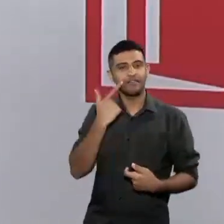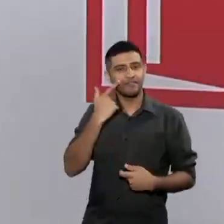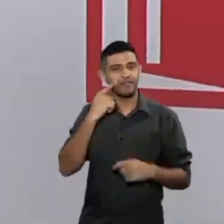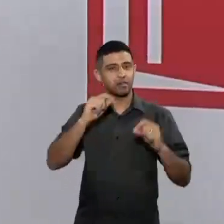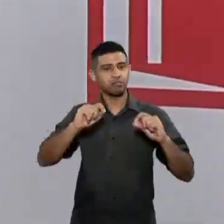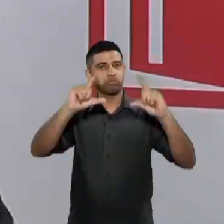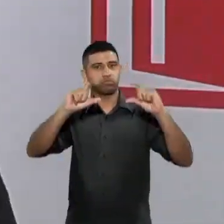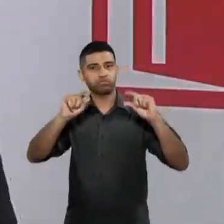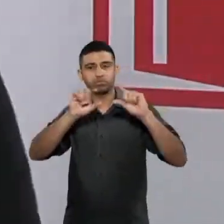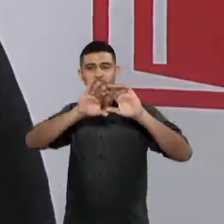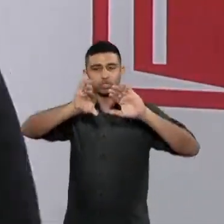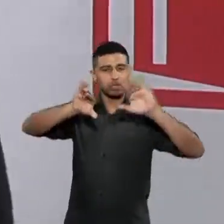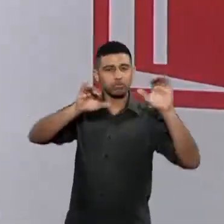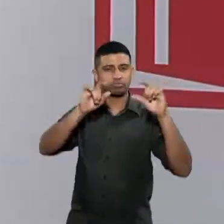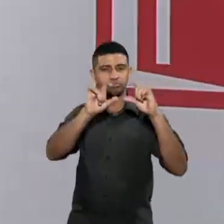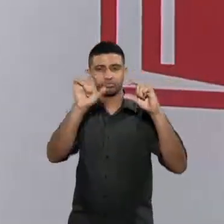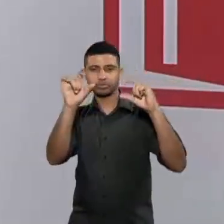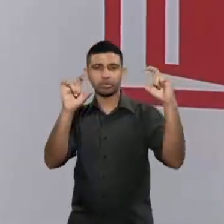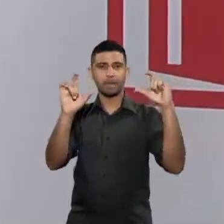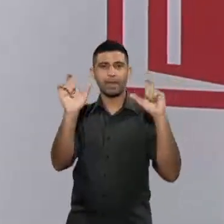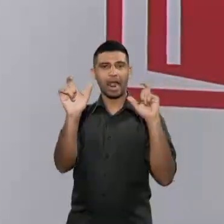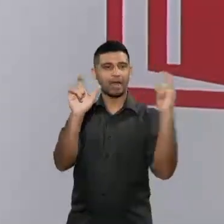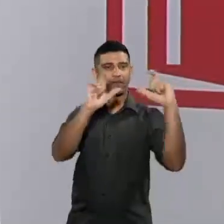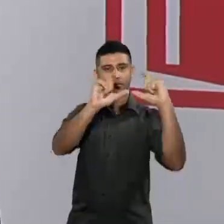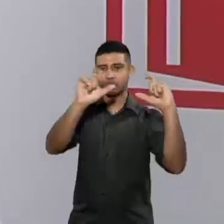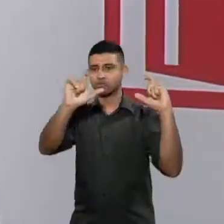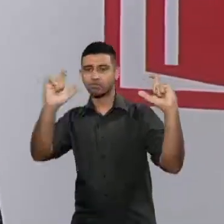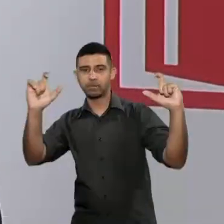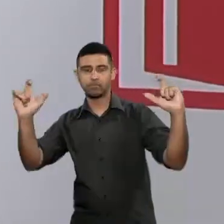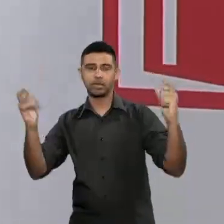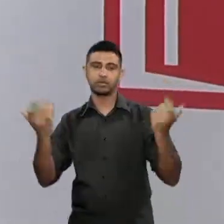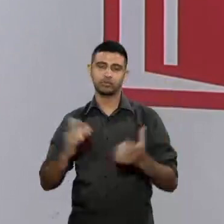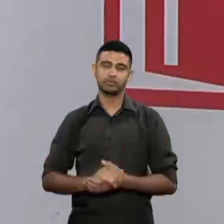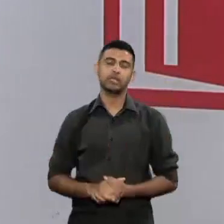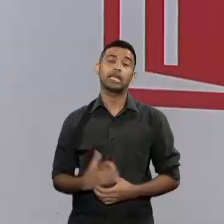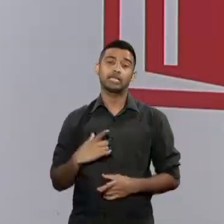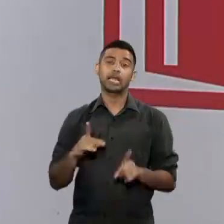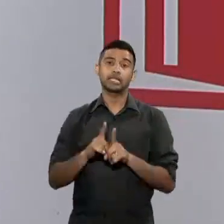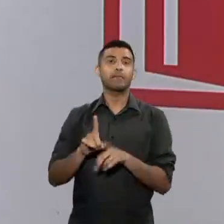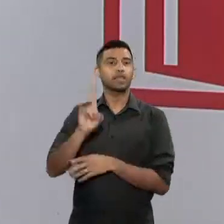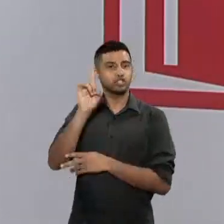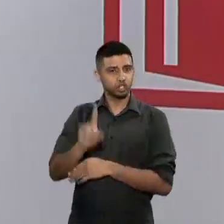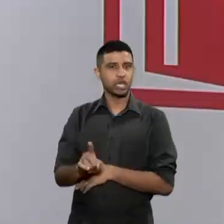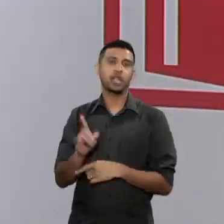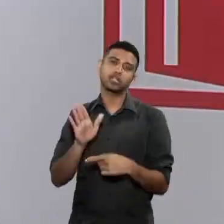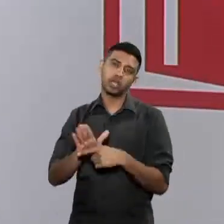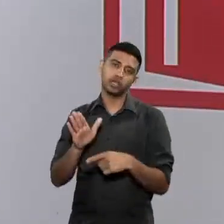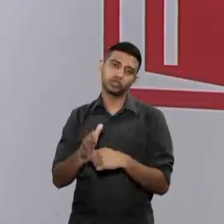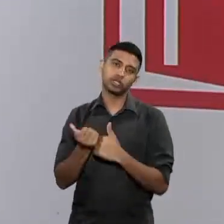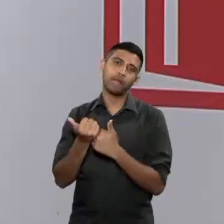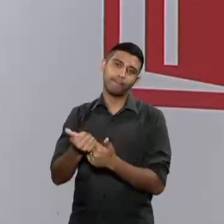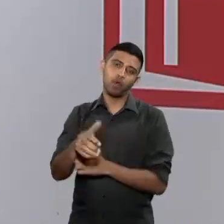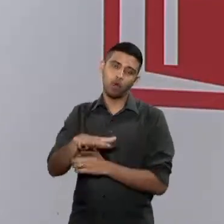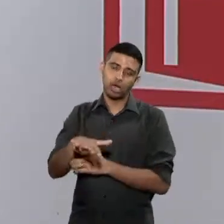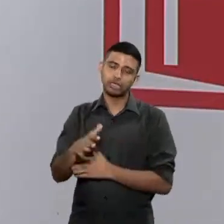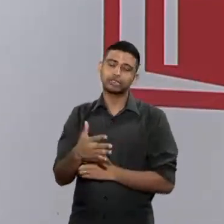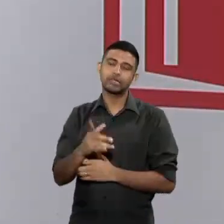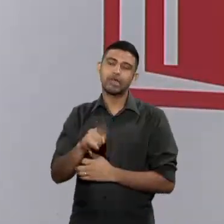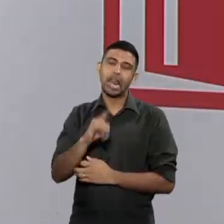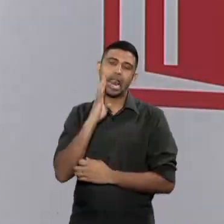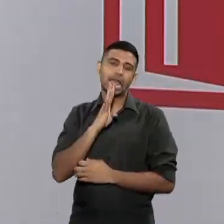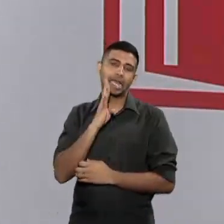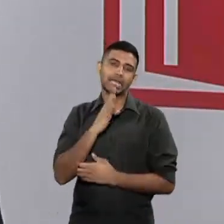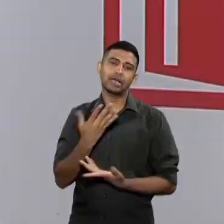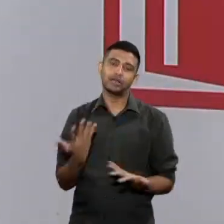de letra, espaçamento, tudo isso. Existem os direitos também, né, que amparam. Então, isso é bem